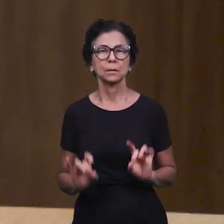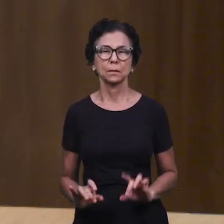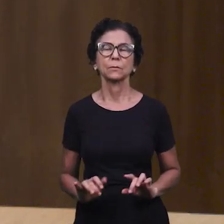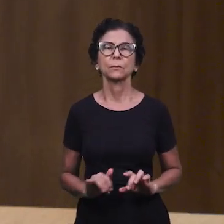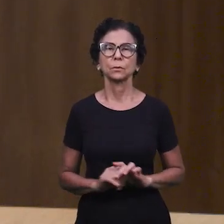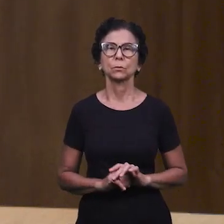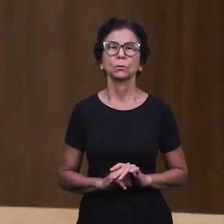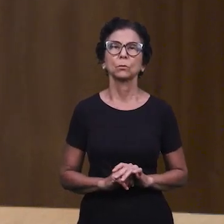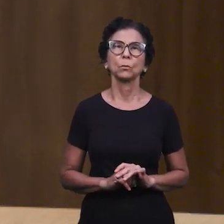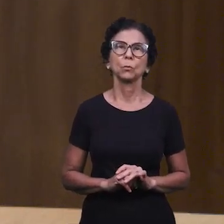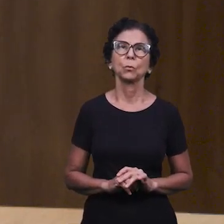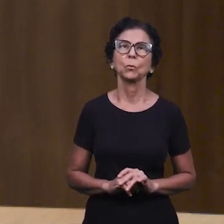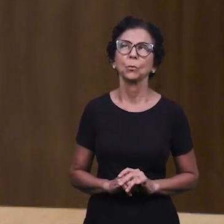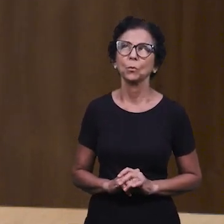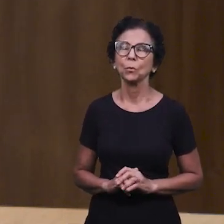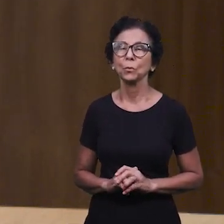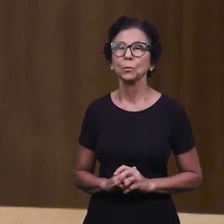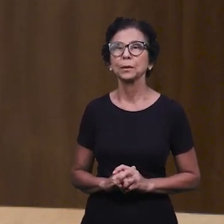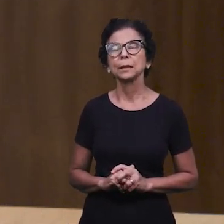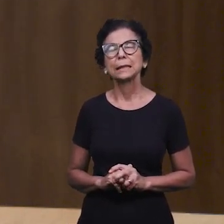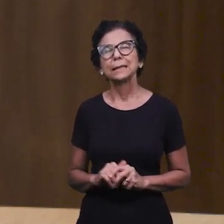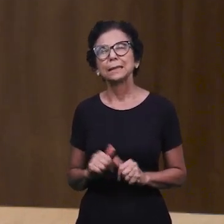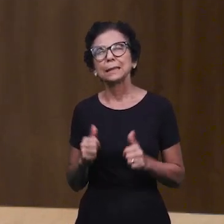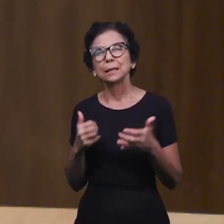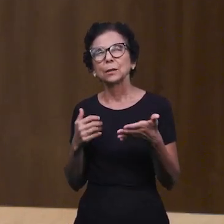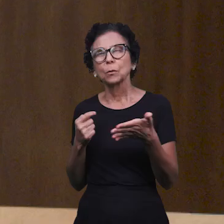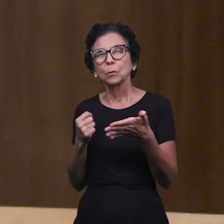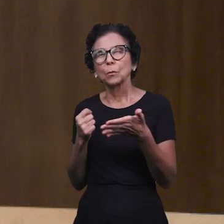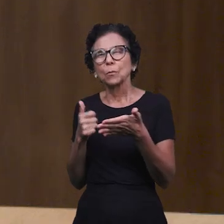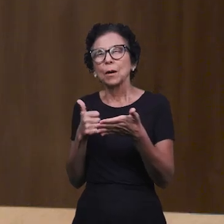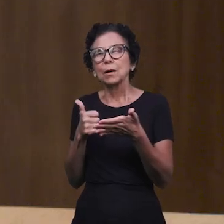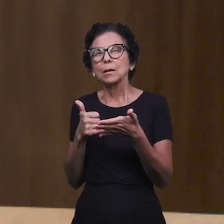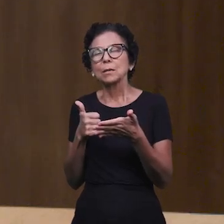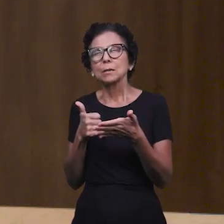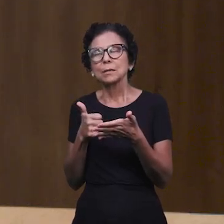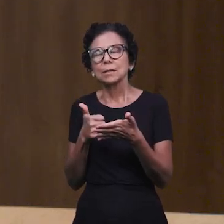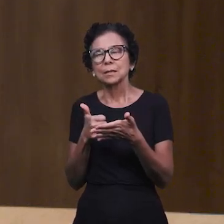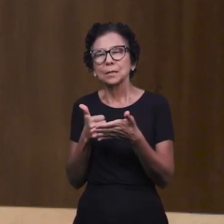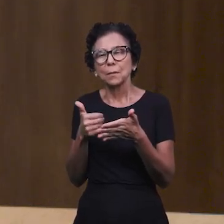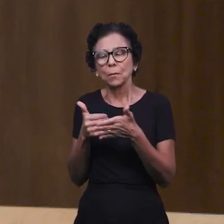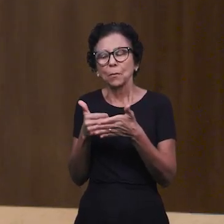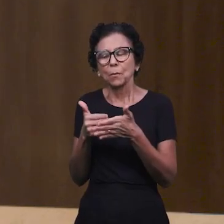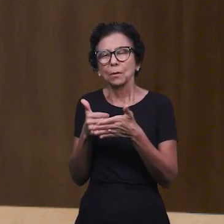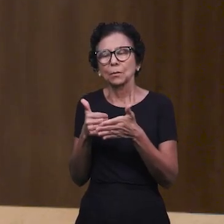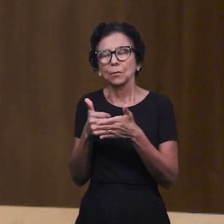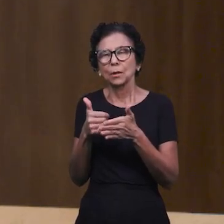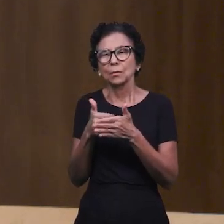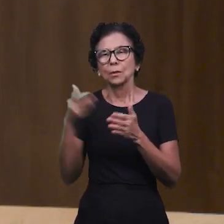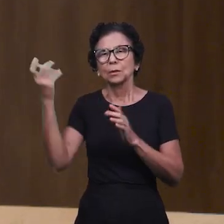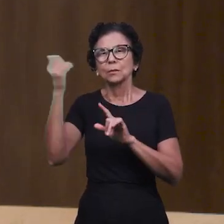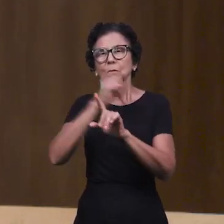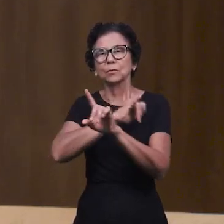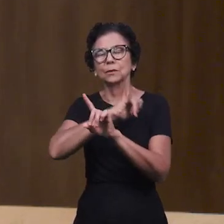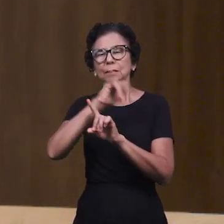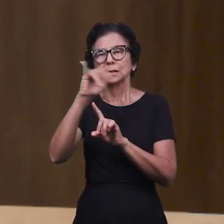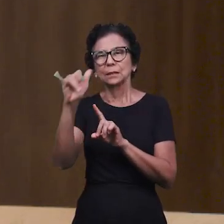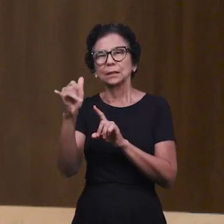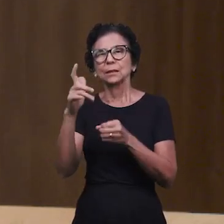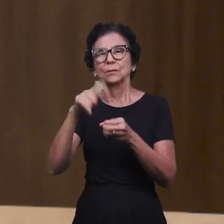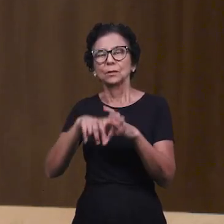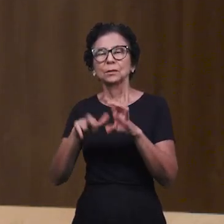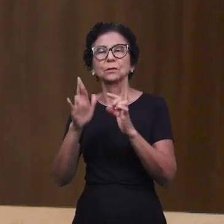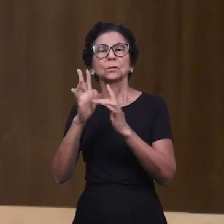da profecia maior, né, aqui para nós da volta do Senhor Jesus. E aí não tem como não fazer